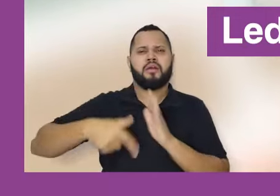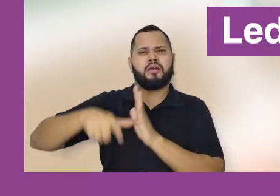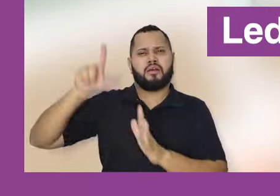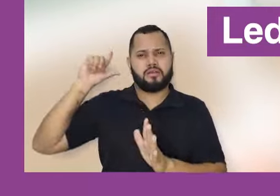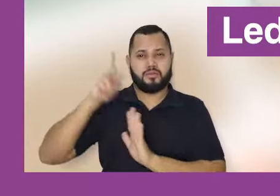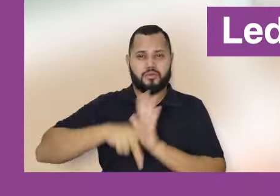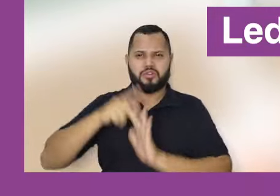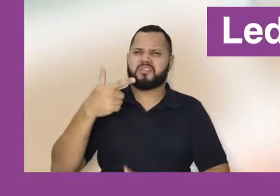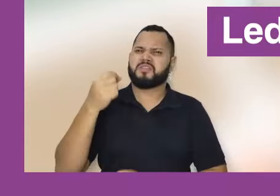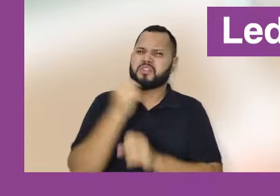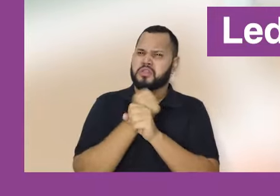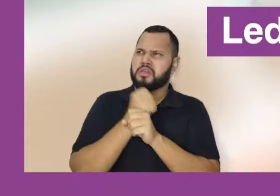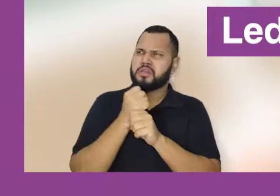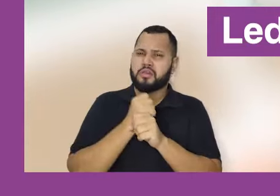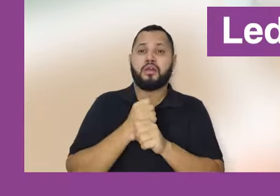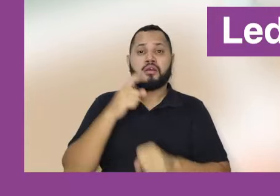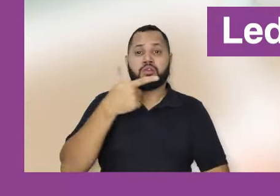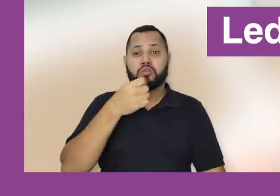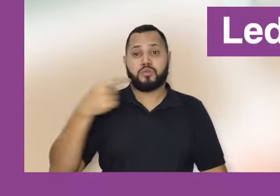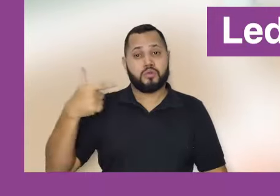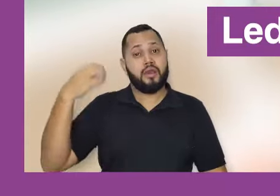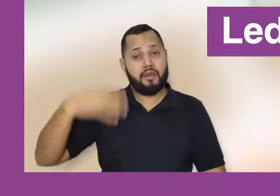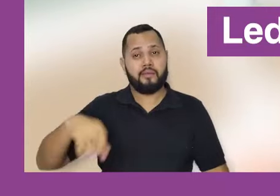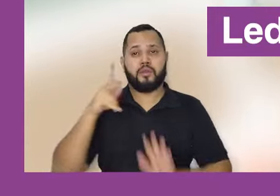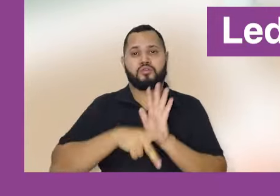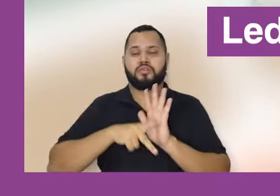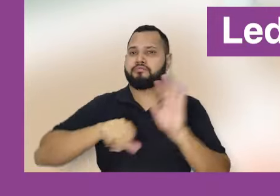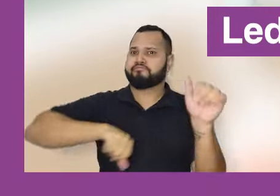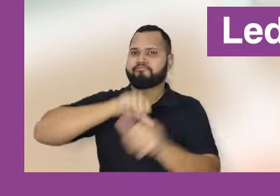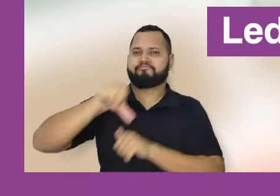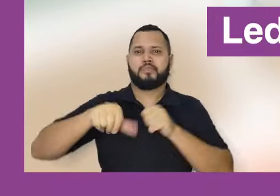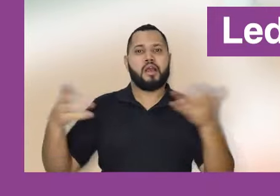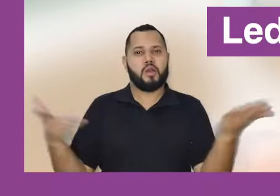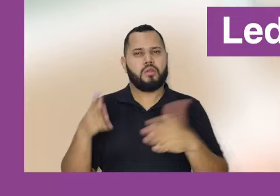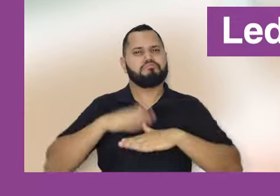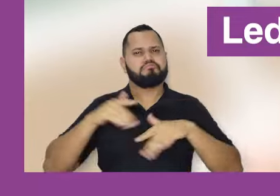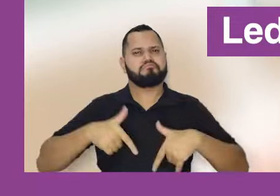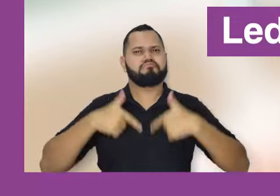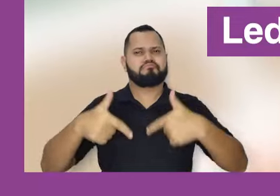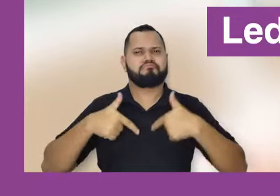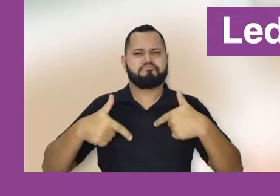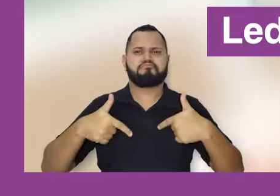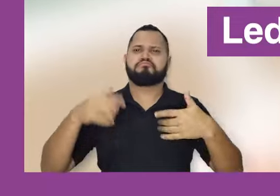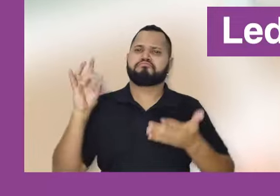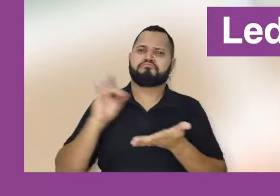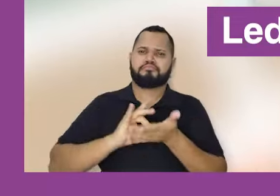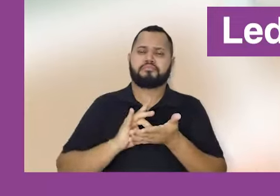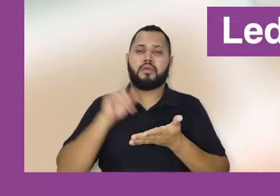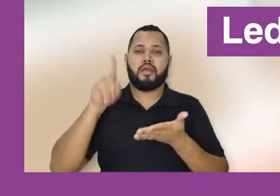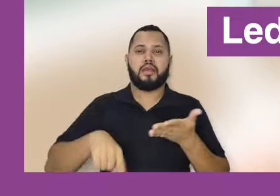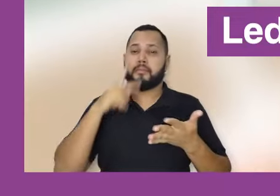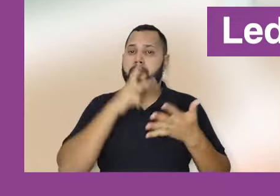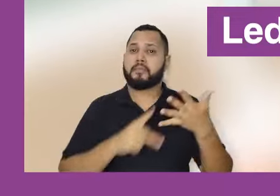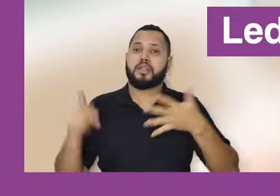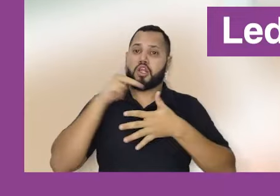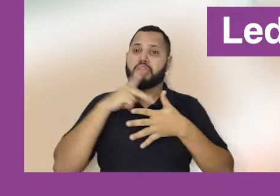há 20 anos atrás em 2002 eram um projeto né hoje não é mais projeto é uma iniciativa consistente é uma